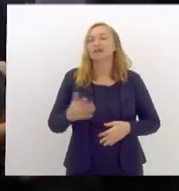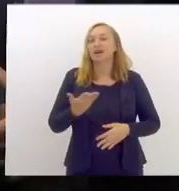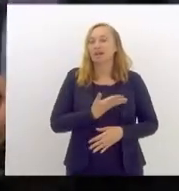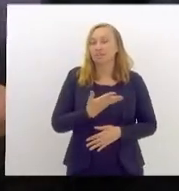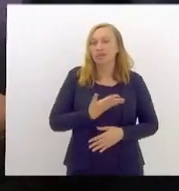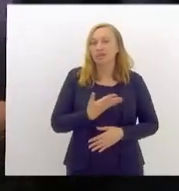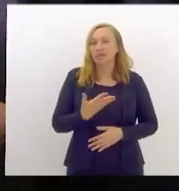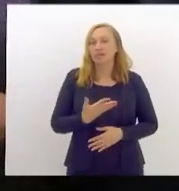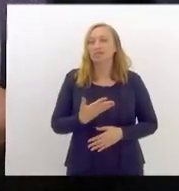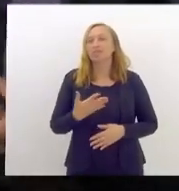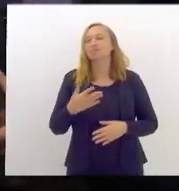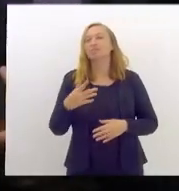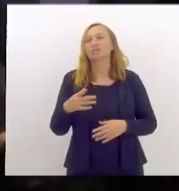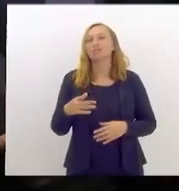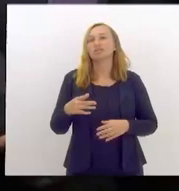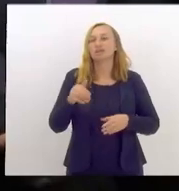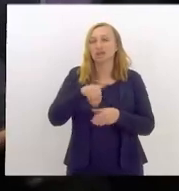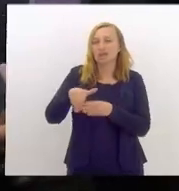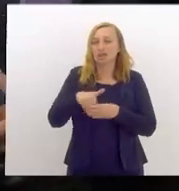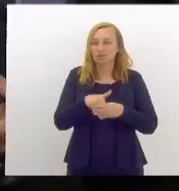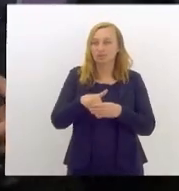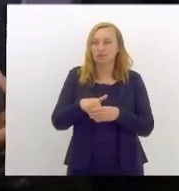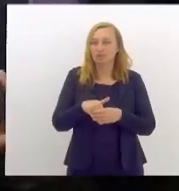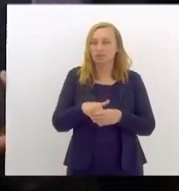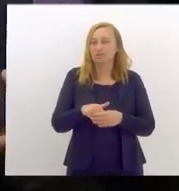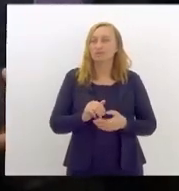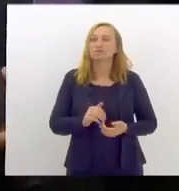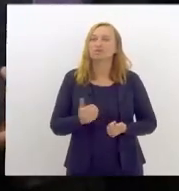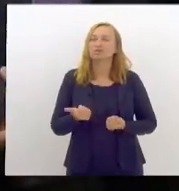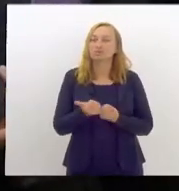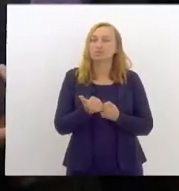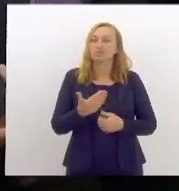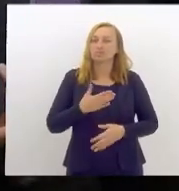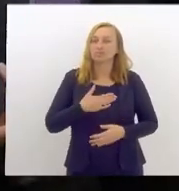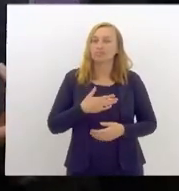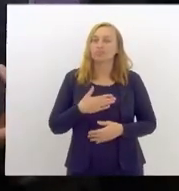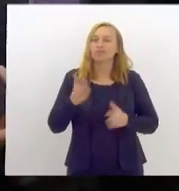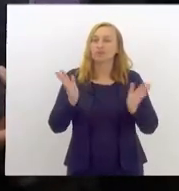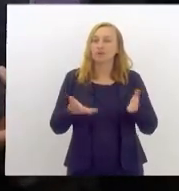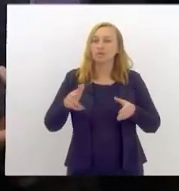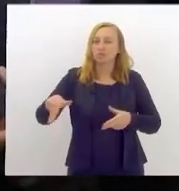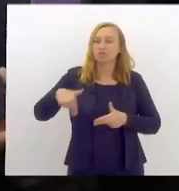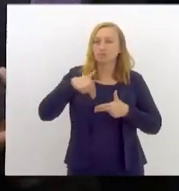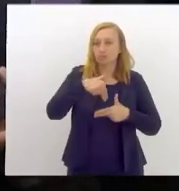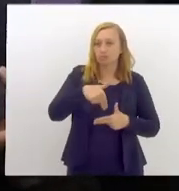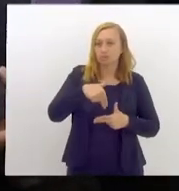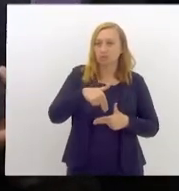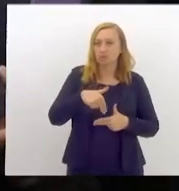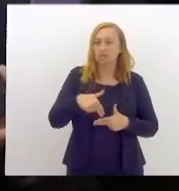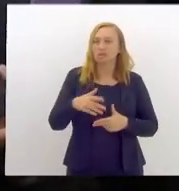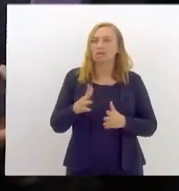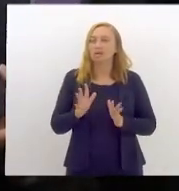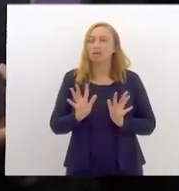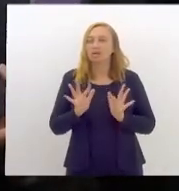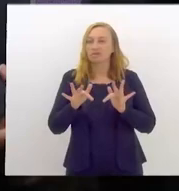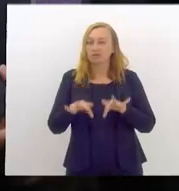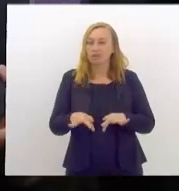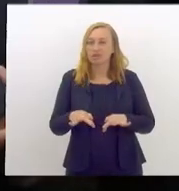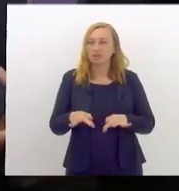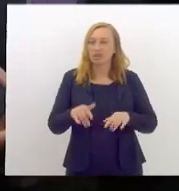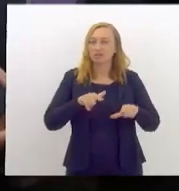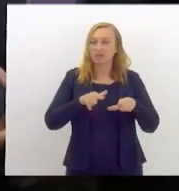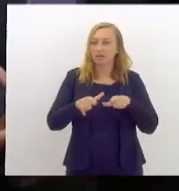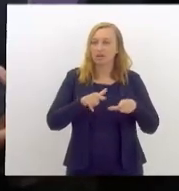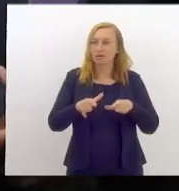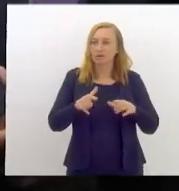amigos colegas de Parlamento eleitores e meus incríveis colaboradores hoje sobre a Tribuna para me despedir me